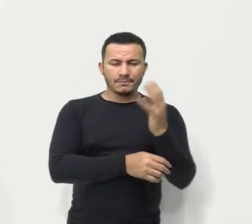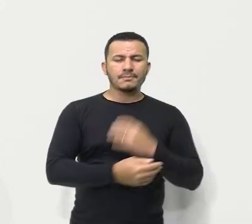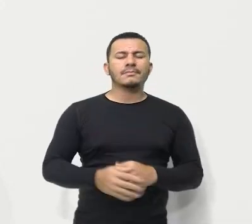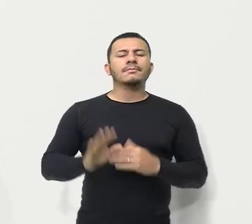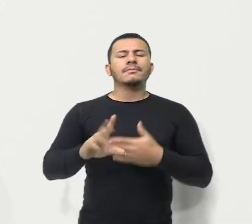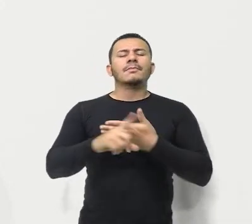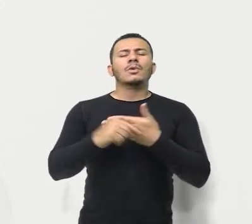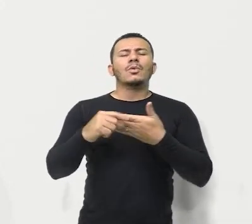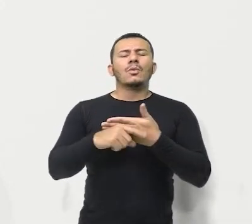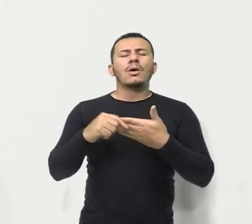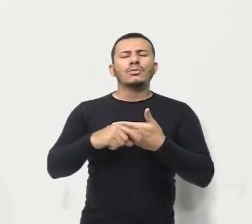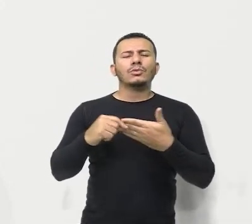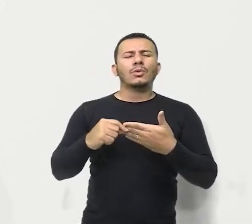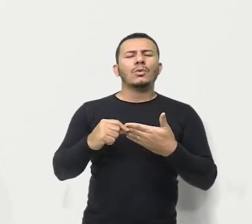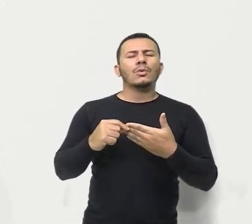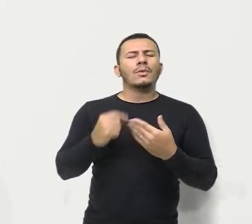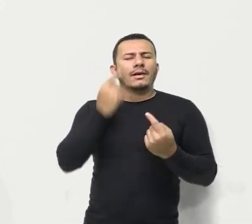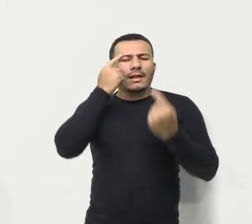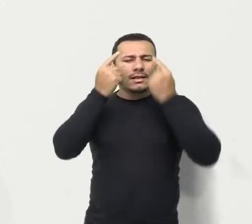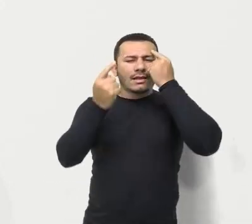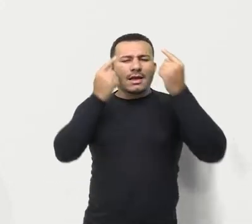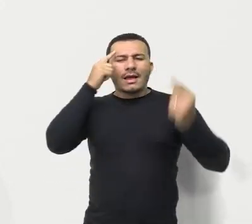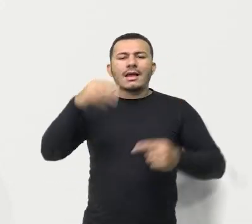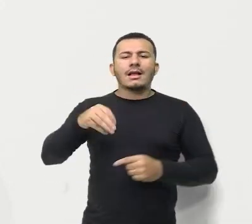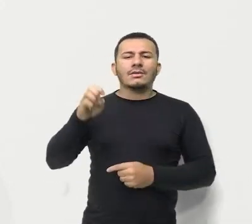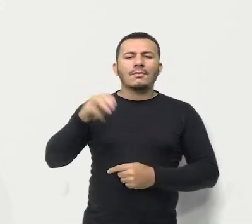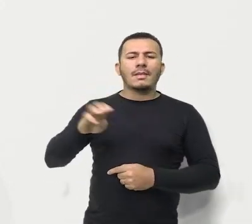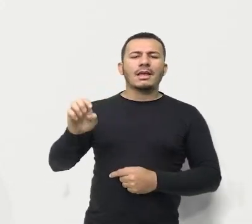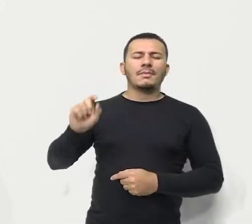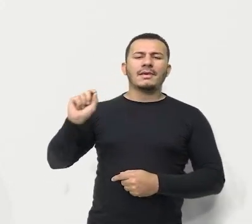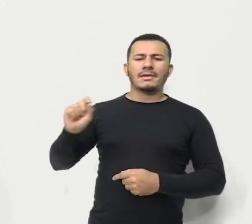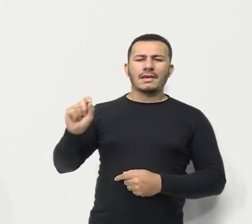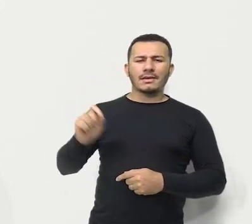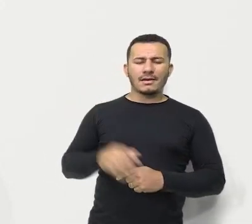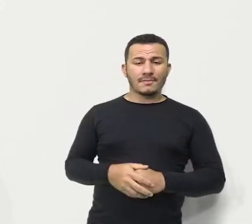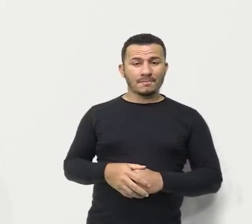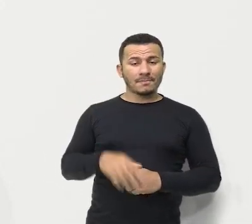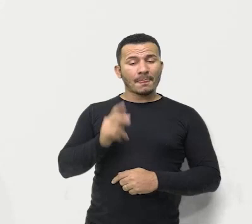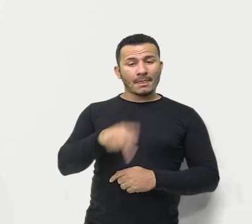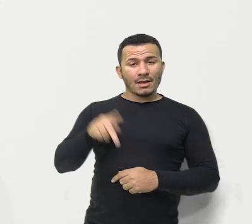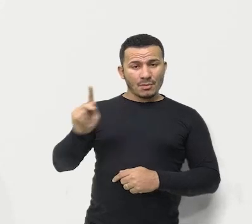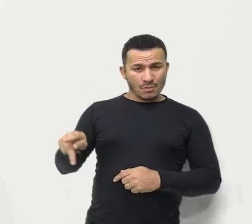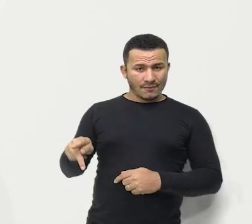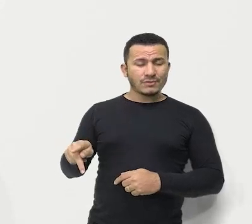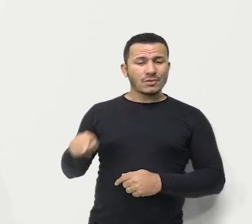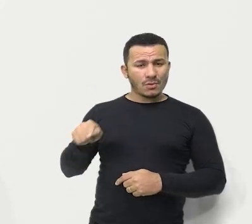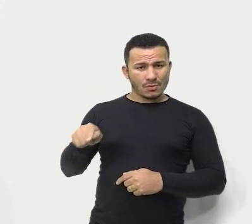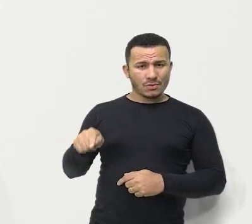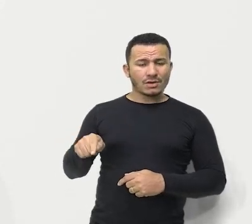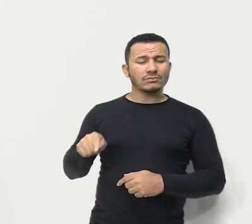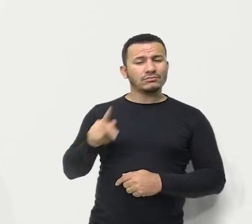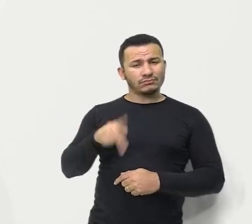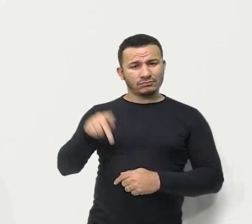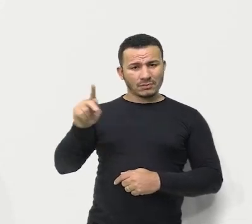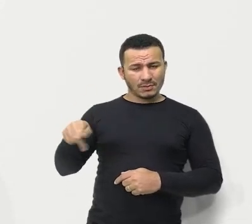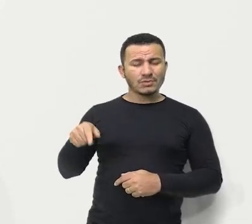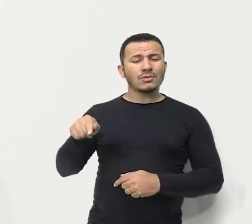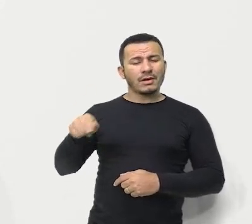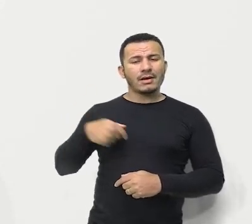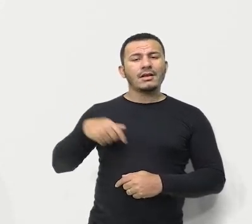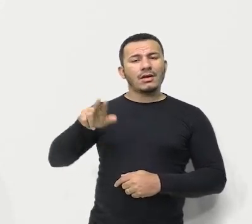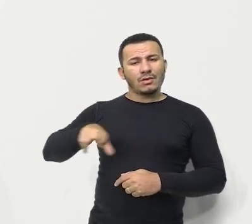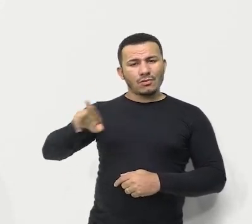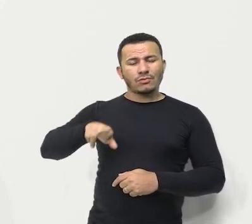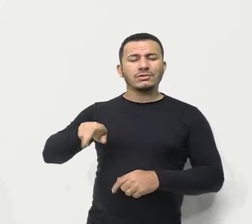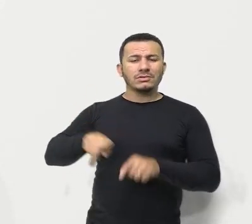autor desse meme? Quem foi que o criou? Foi a professora ministrante de vocês, que é também uma pessoa que